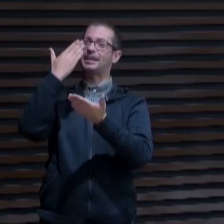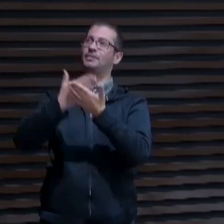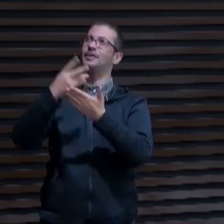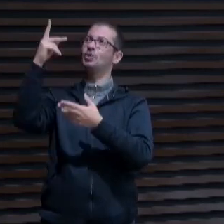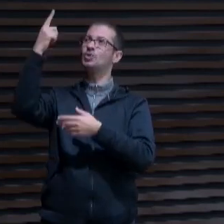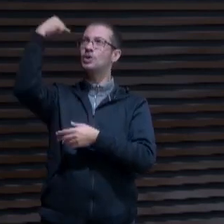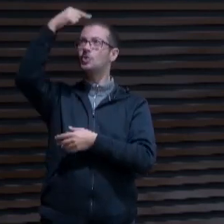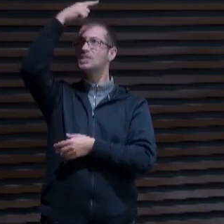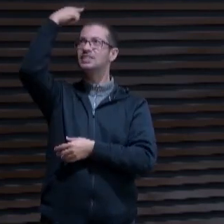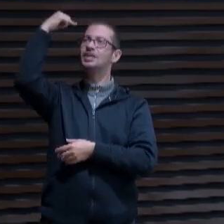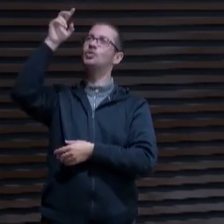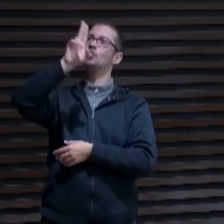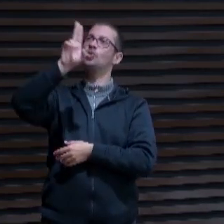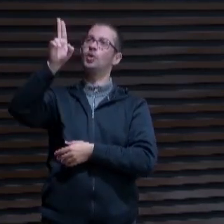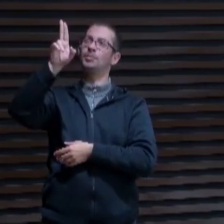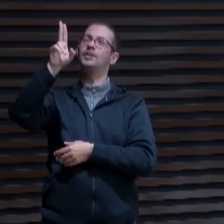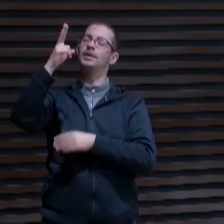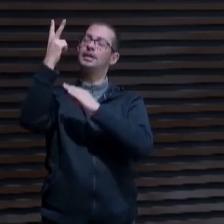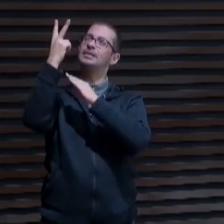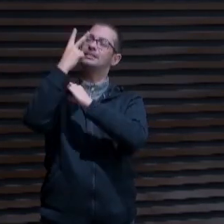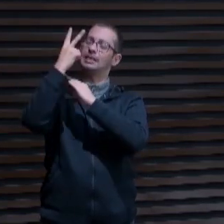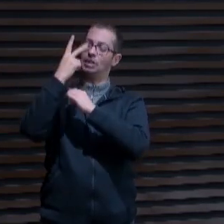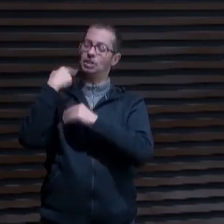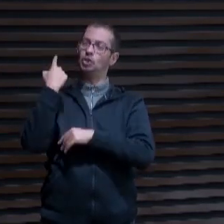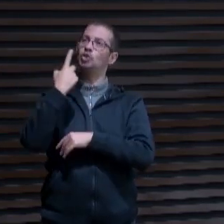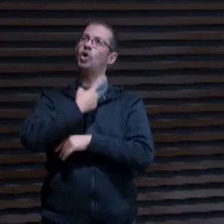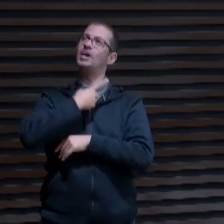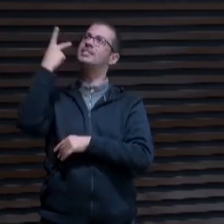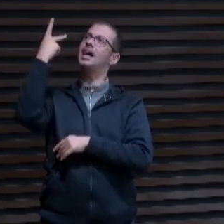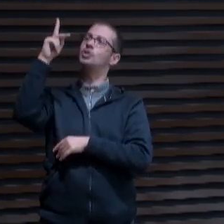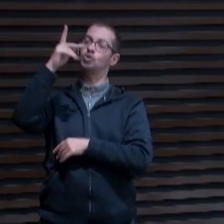nome. Seja sobre nós, Senhor, a tua